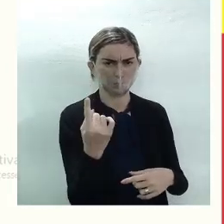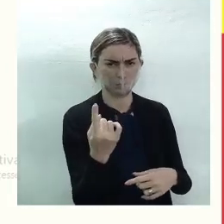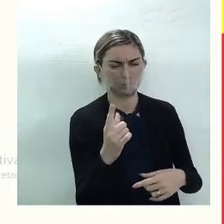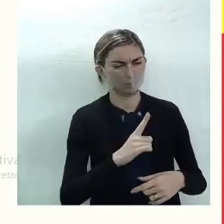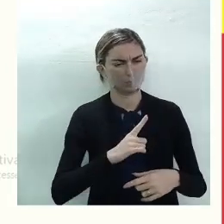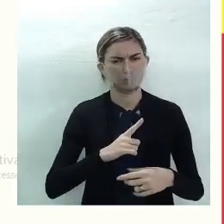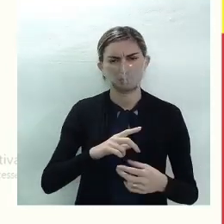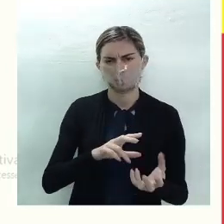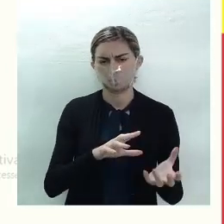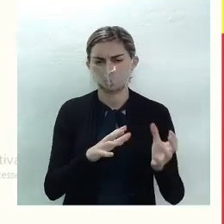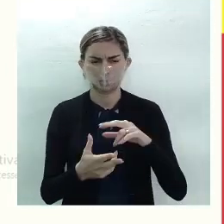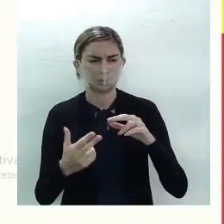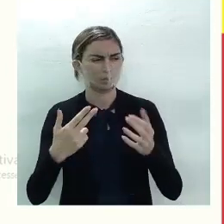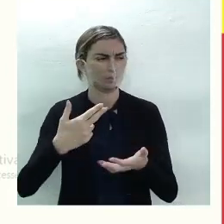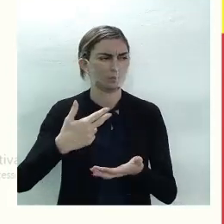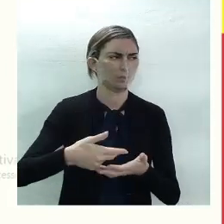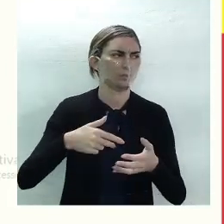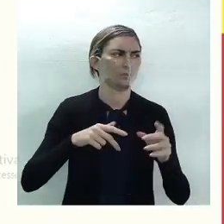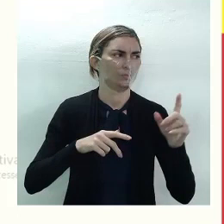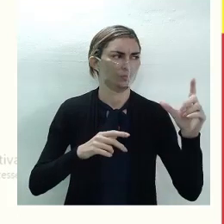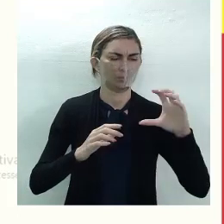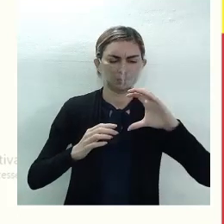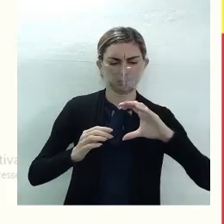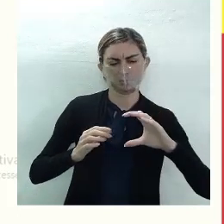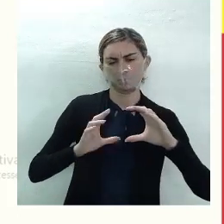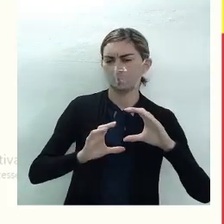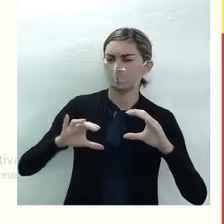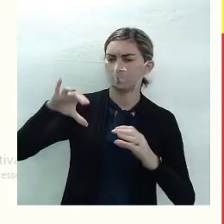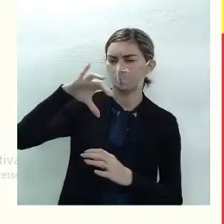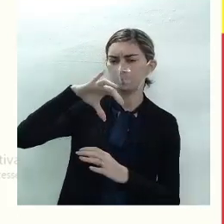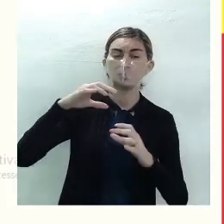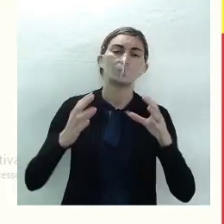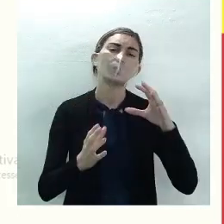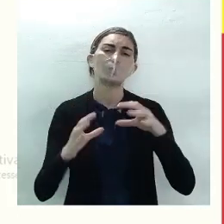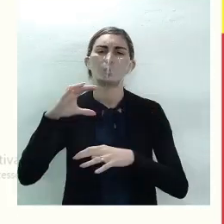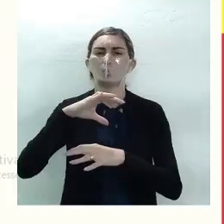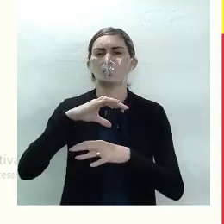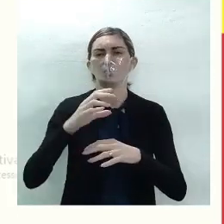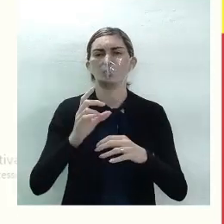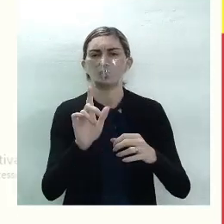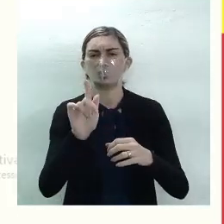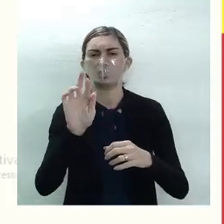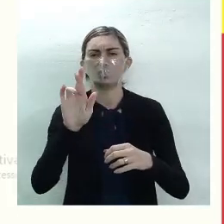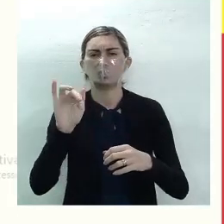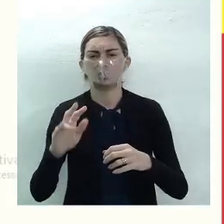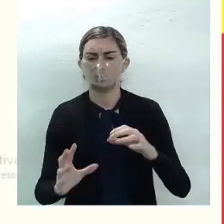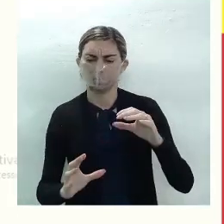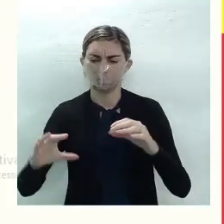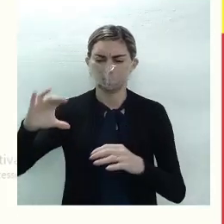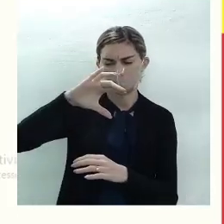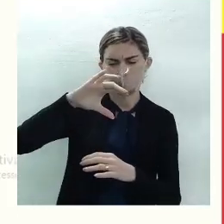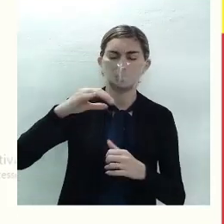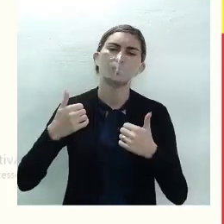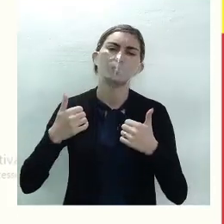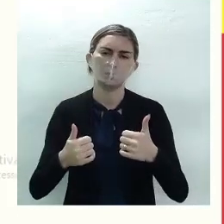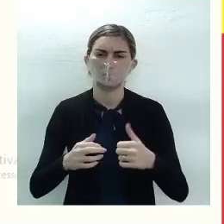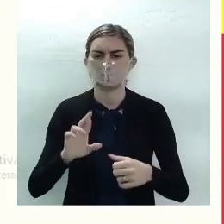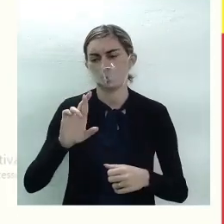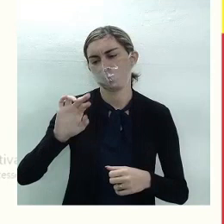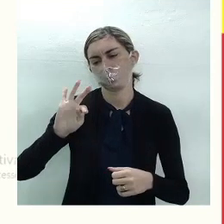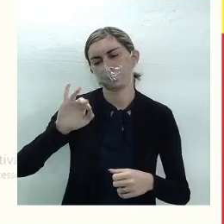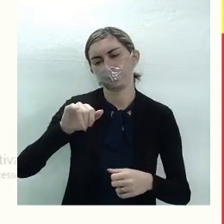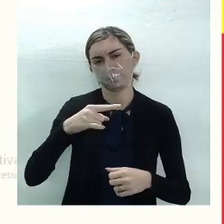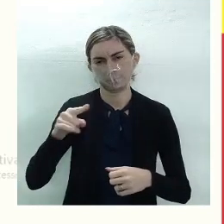está deitado. E ele pegou e ficou em pé. Que movimento é esse? E fiz um giro. Beleza. Então eu